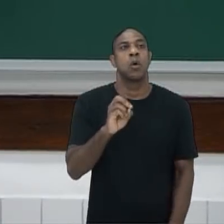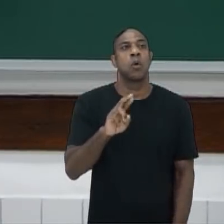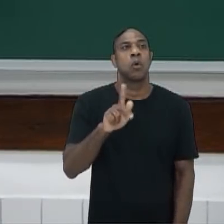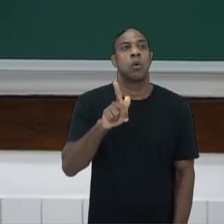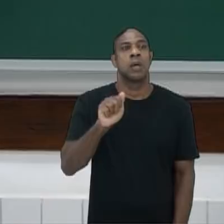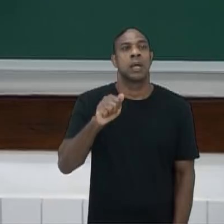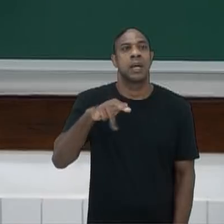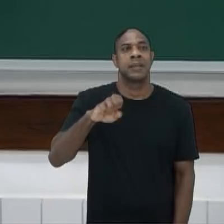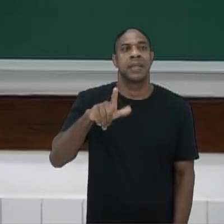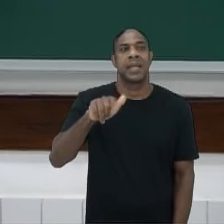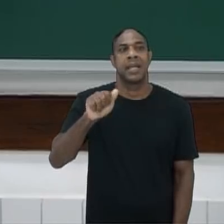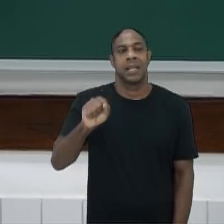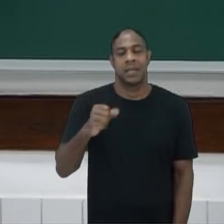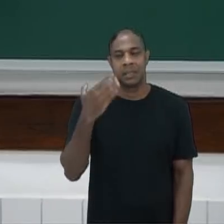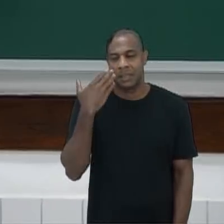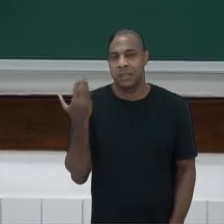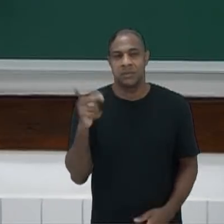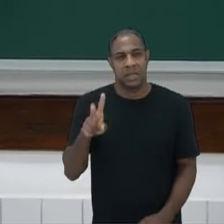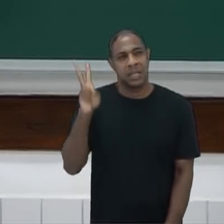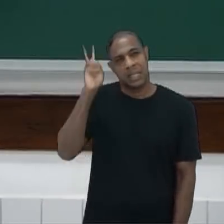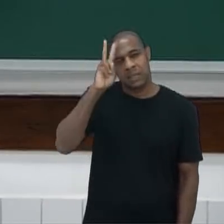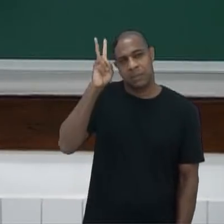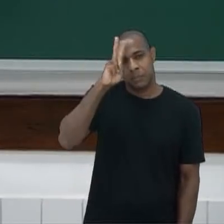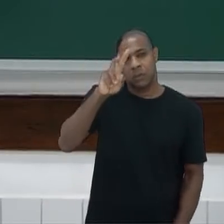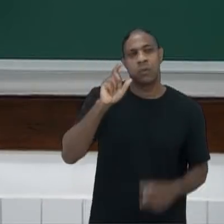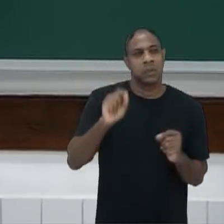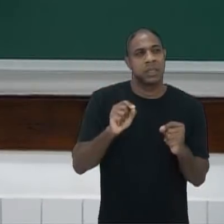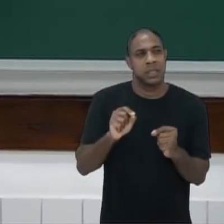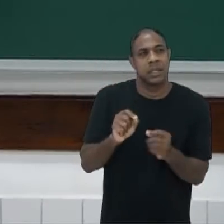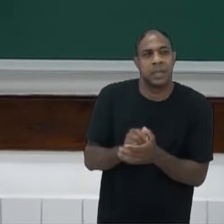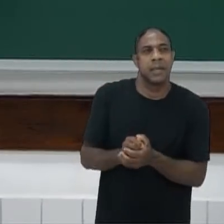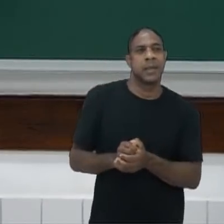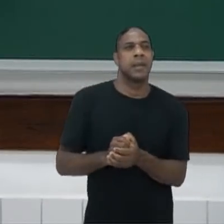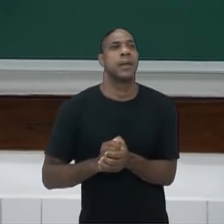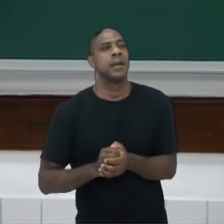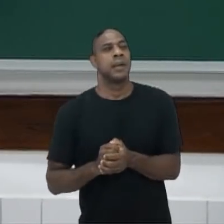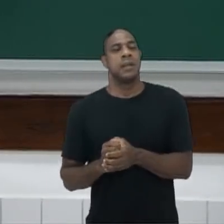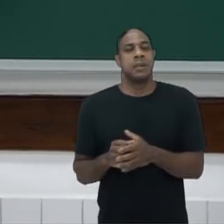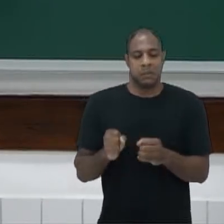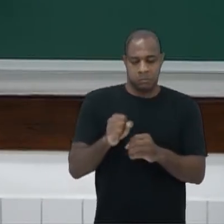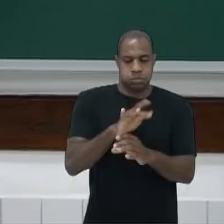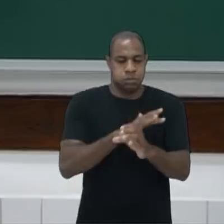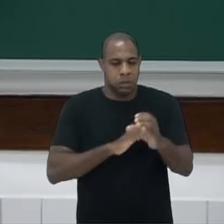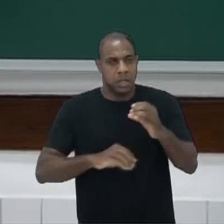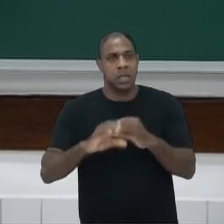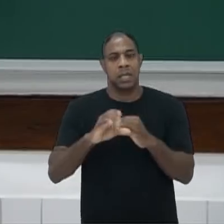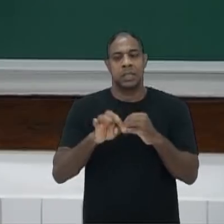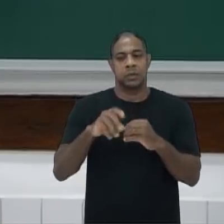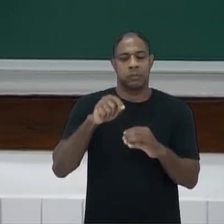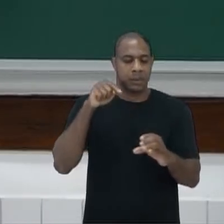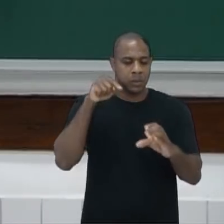já conheceu, relembrou, membrana plasmática, citoplasma e núcleo.